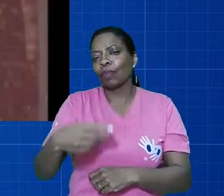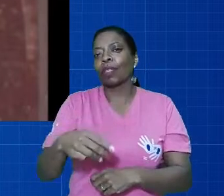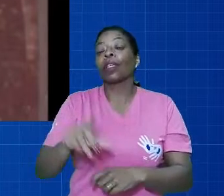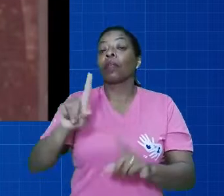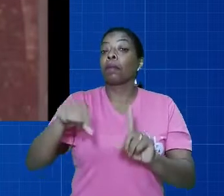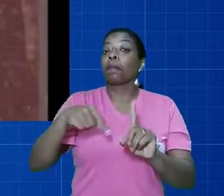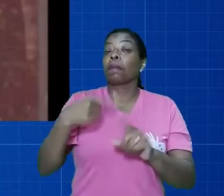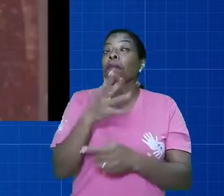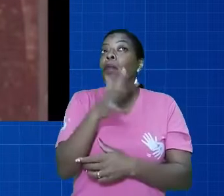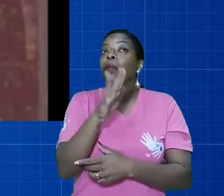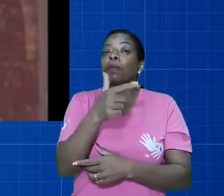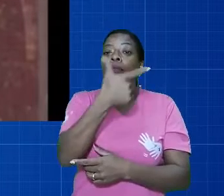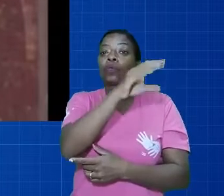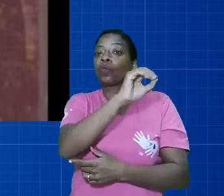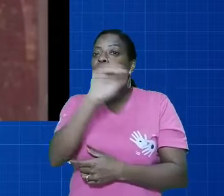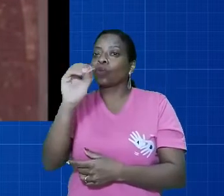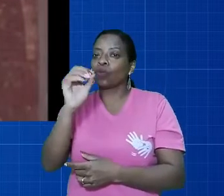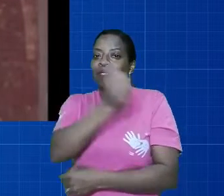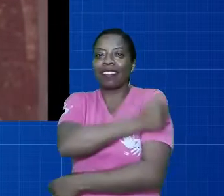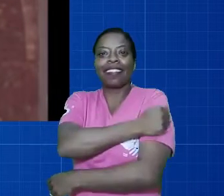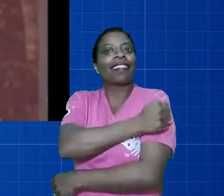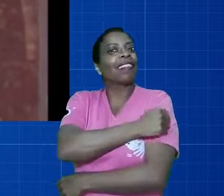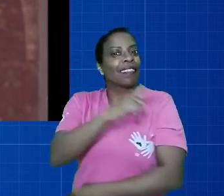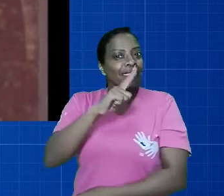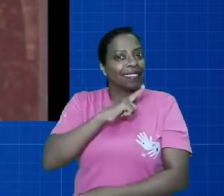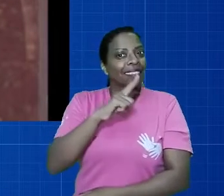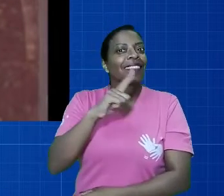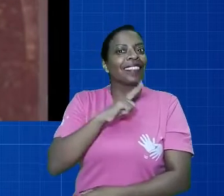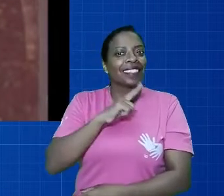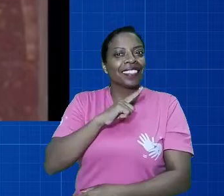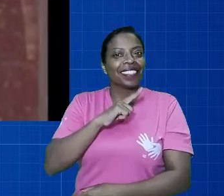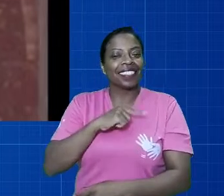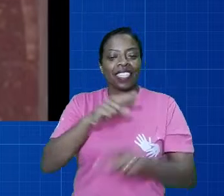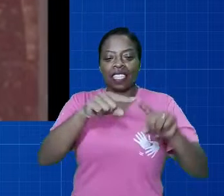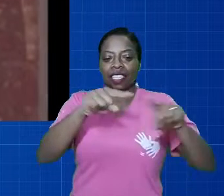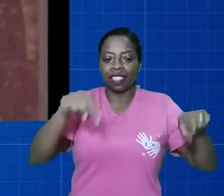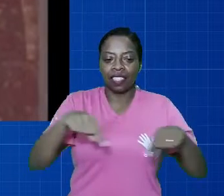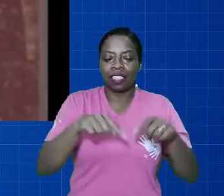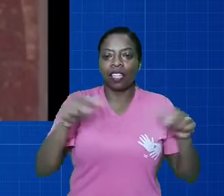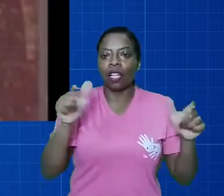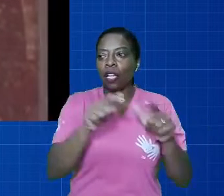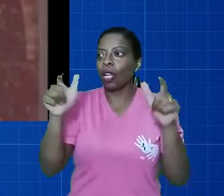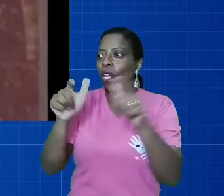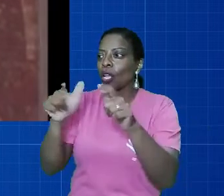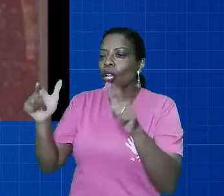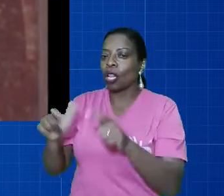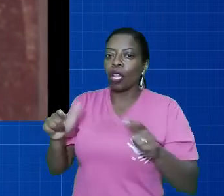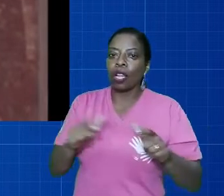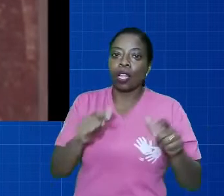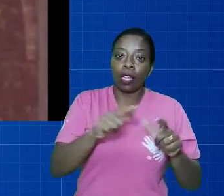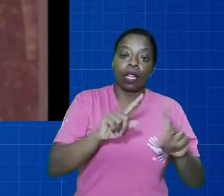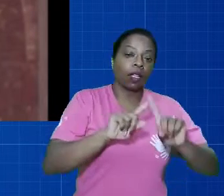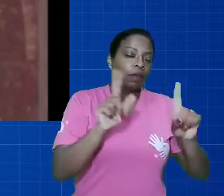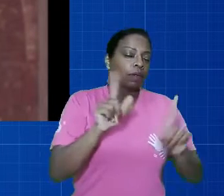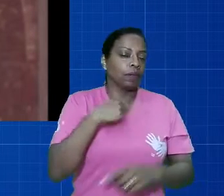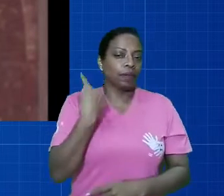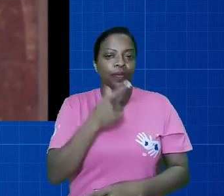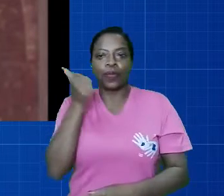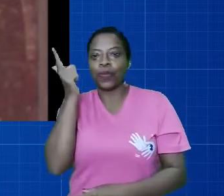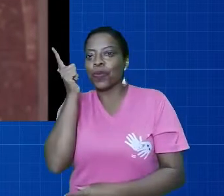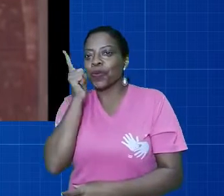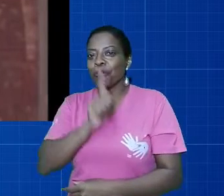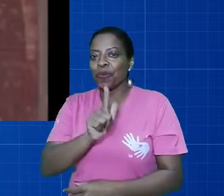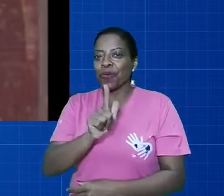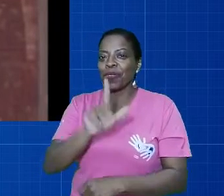por ter um número menor de salas do que nós tínhamos no espaço anterior, aqui nós conseguíamos fazer esse atendimento por conta do